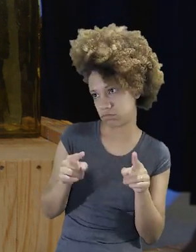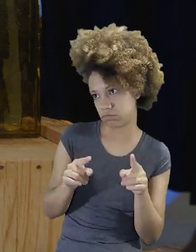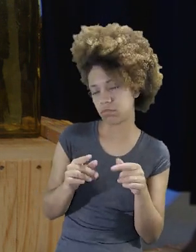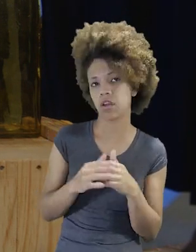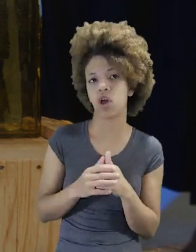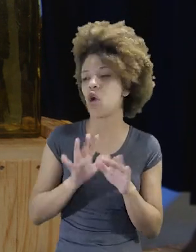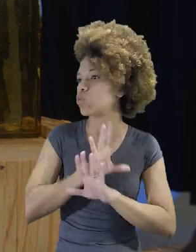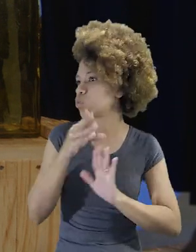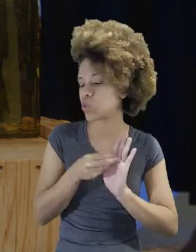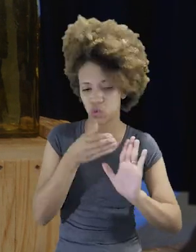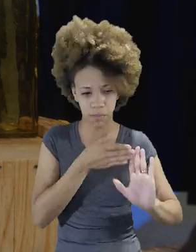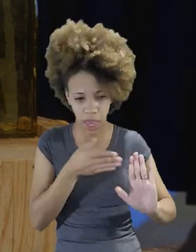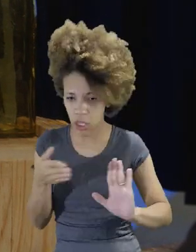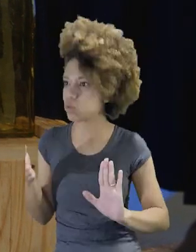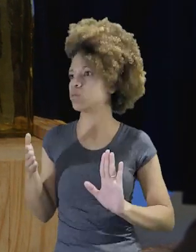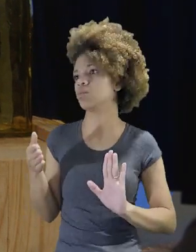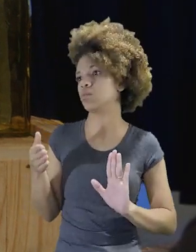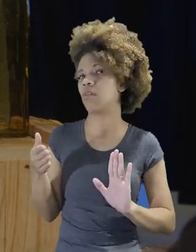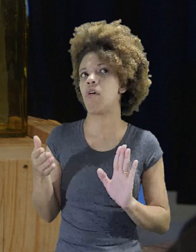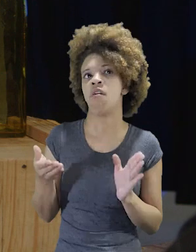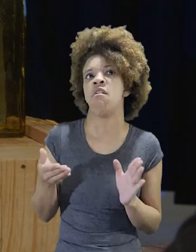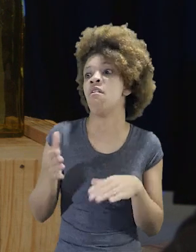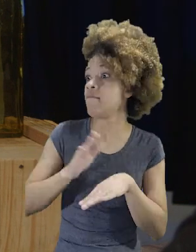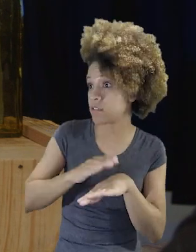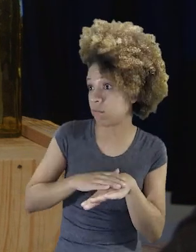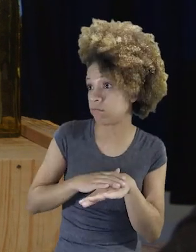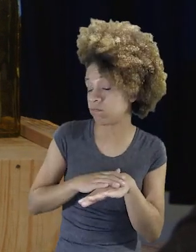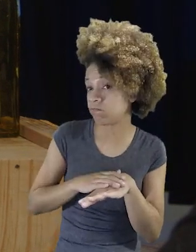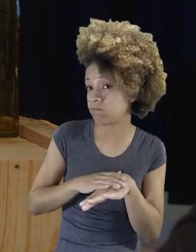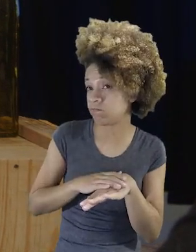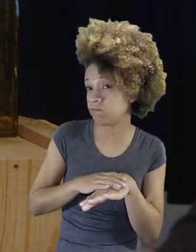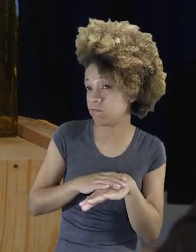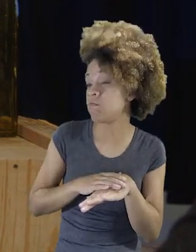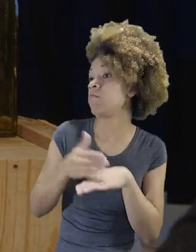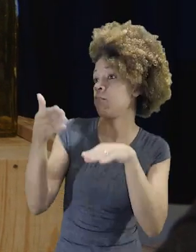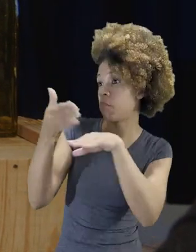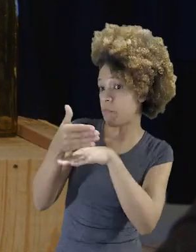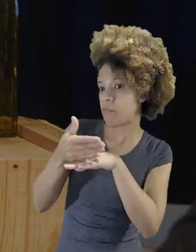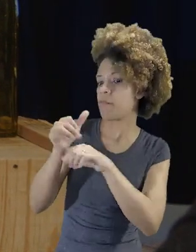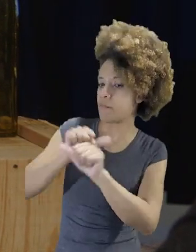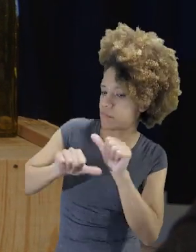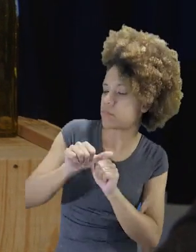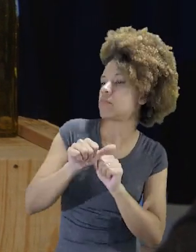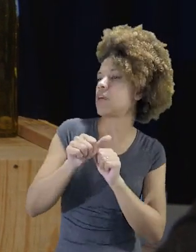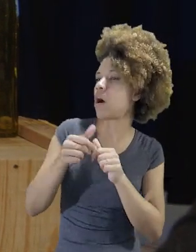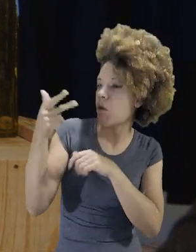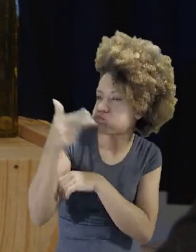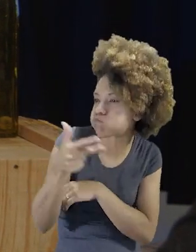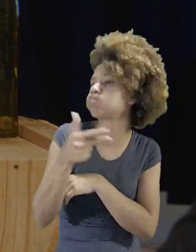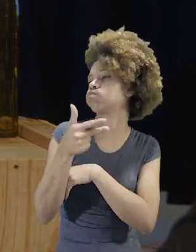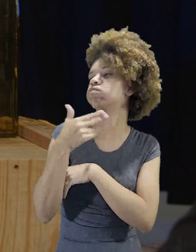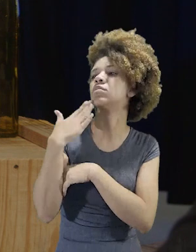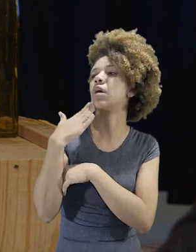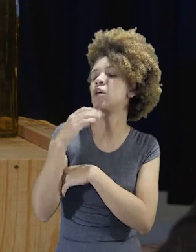fizeram questão de atualizar a sonoridade tá ligado Então desde